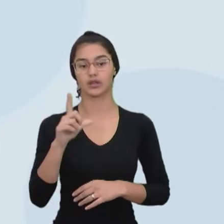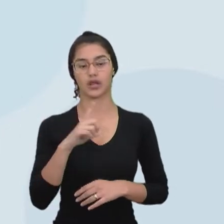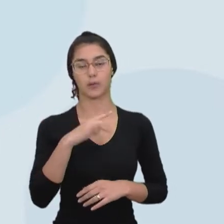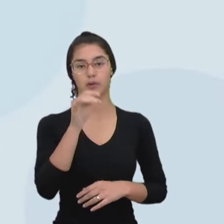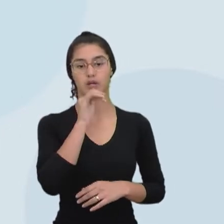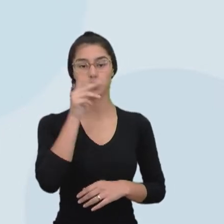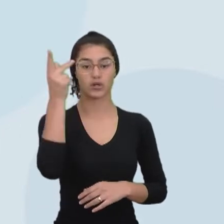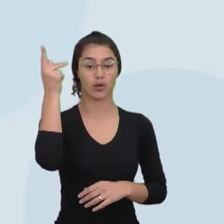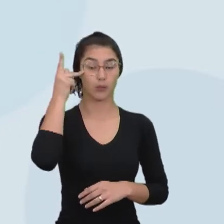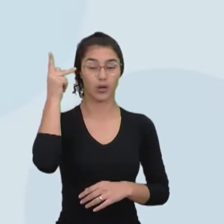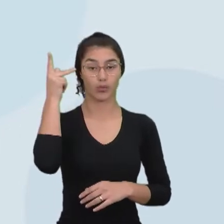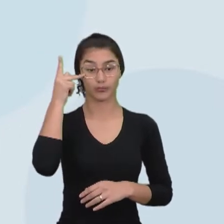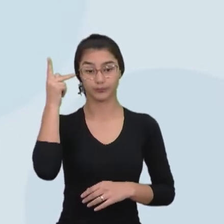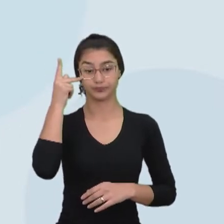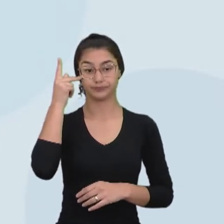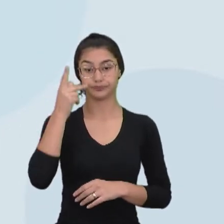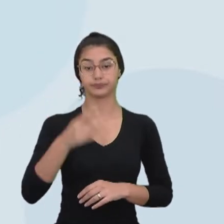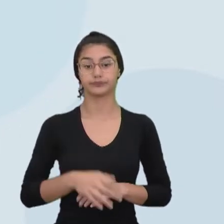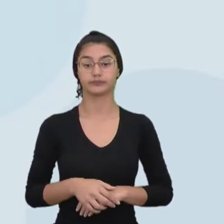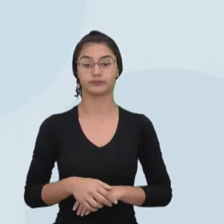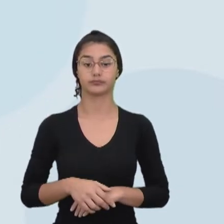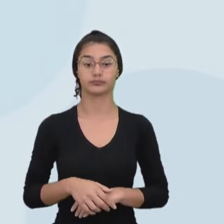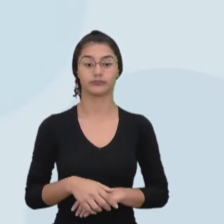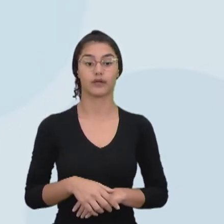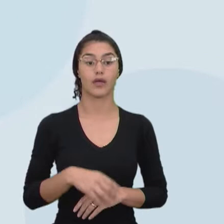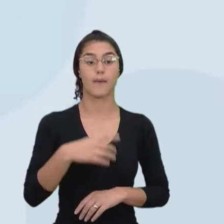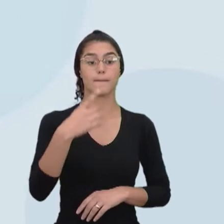exemplo, São Paulo, que em